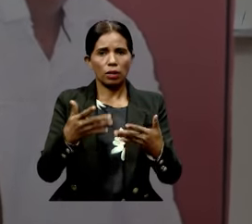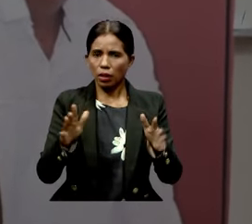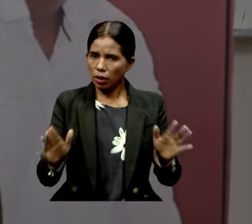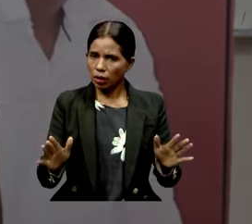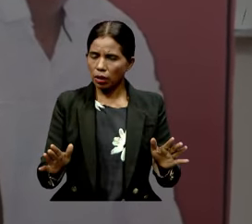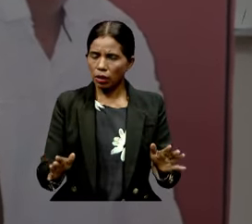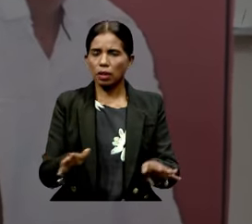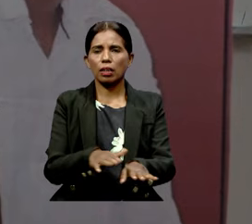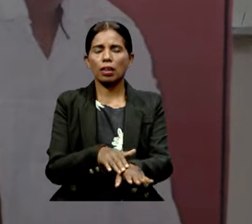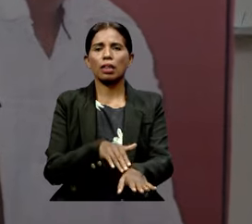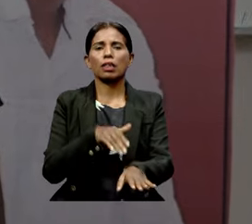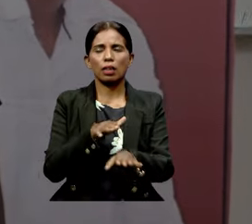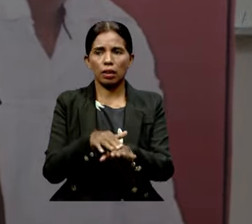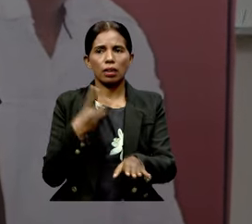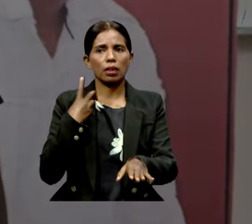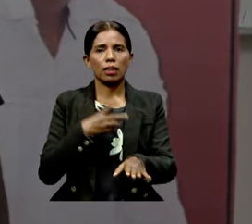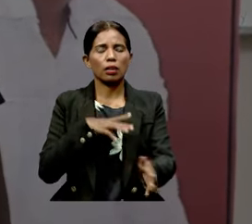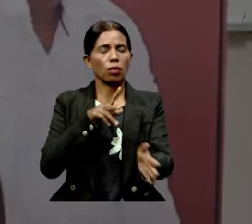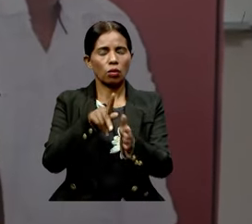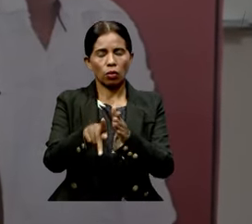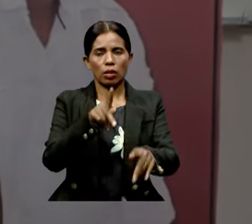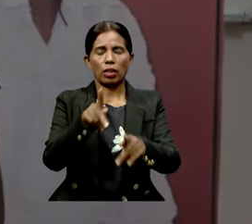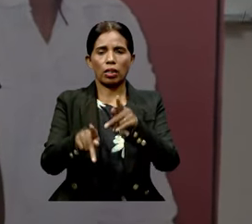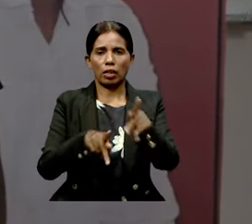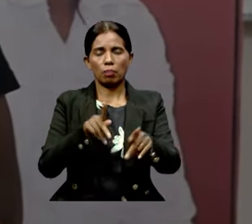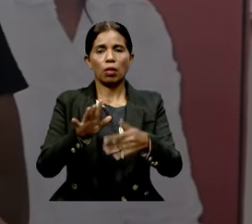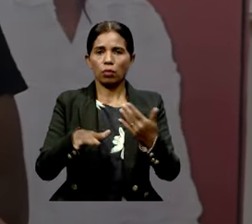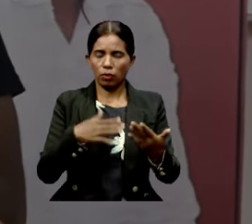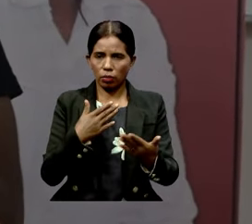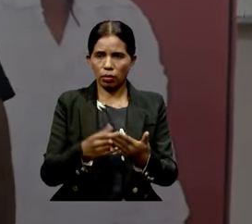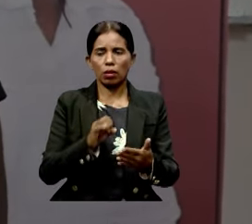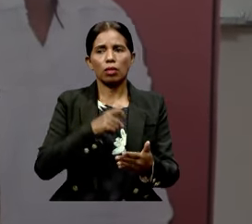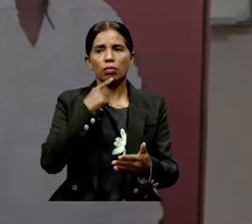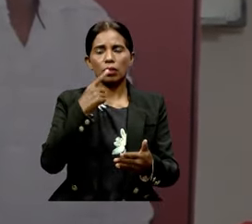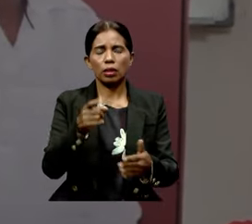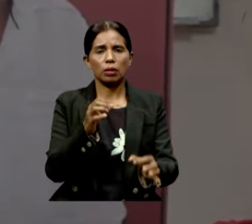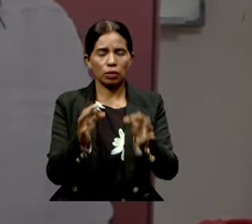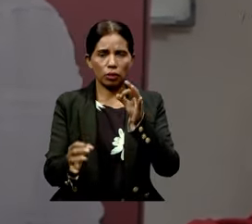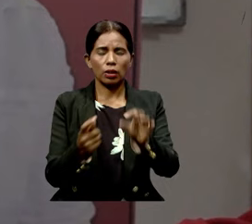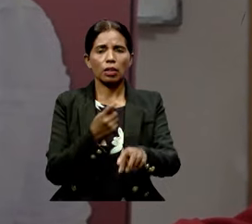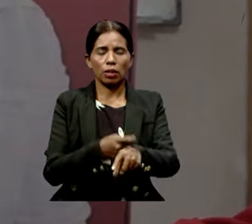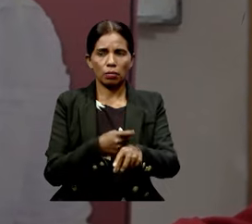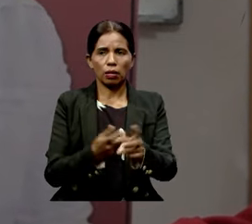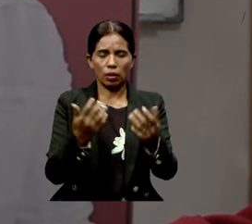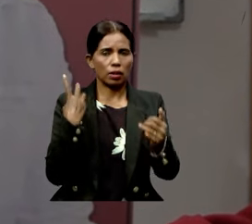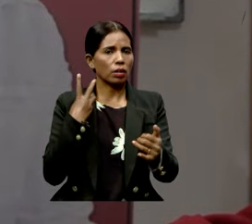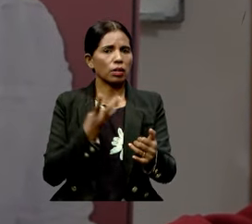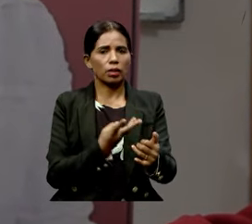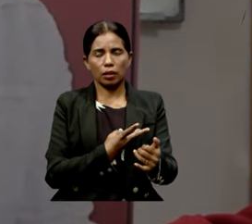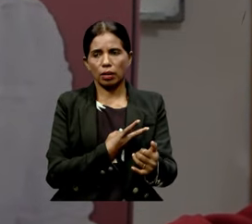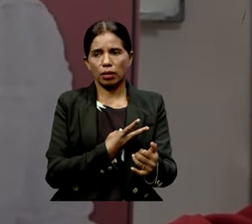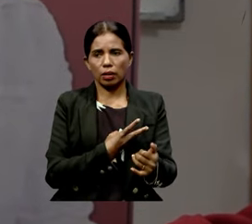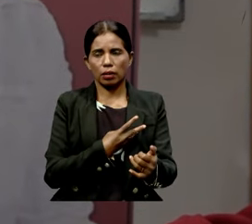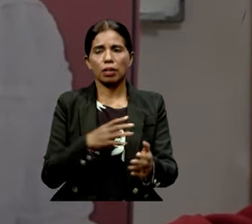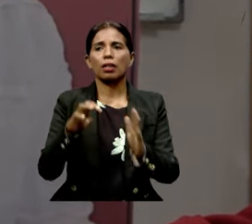ne neik, ba ne neik, ita oho itani povo cedo. Hau atete tanda la ira makne, se situação refere maka itani nia